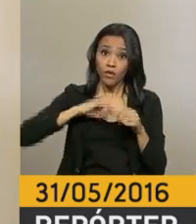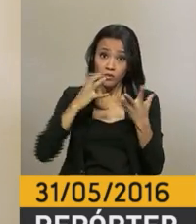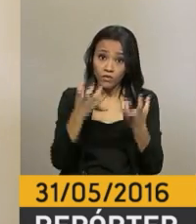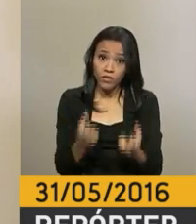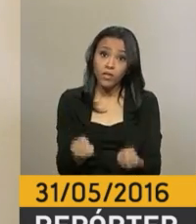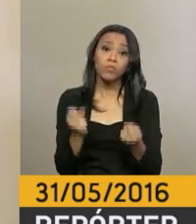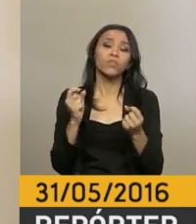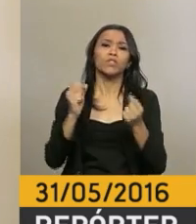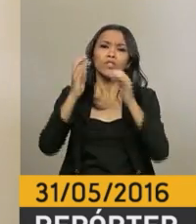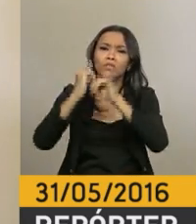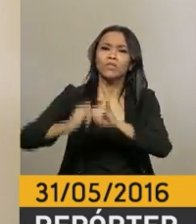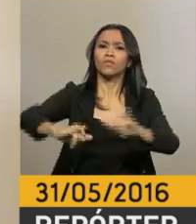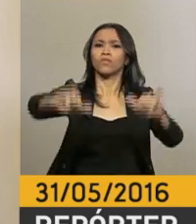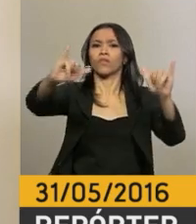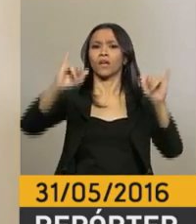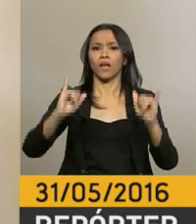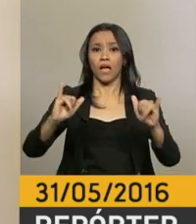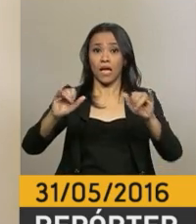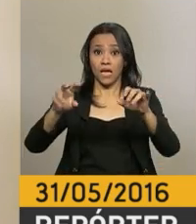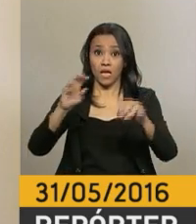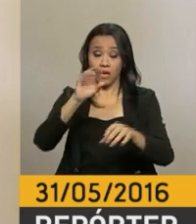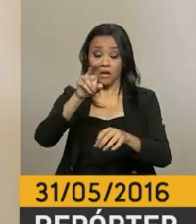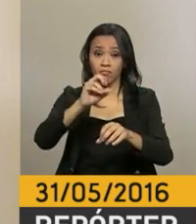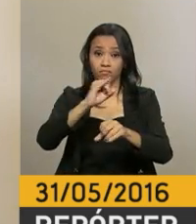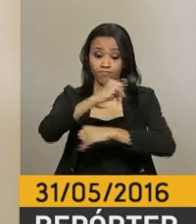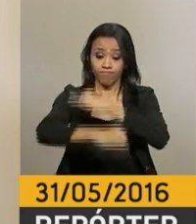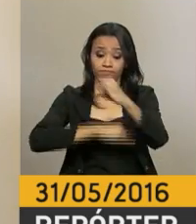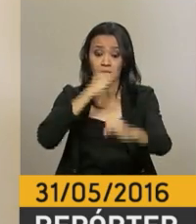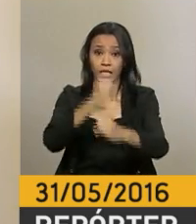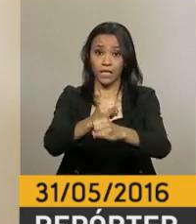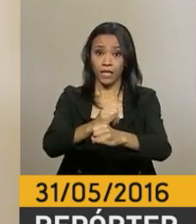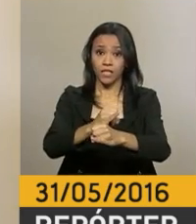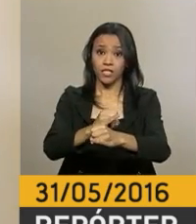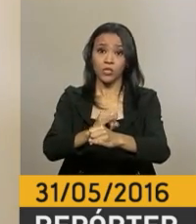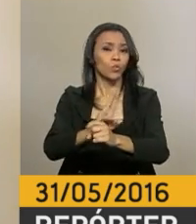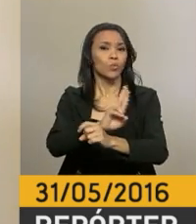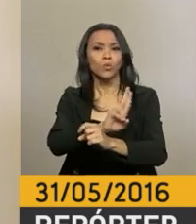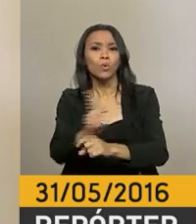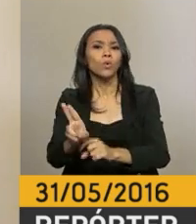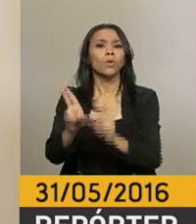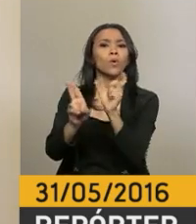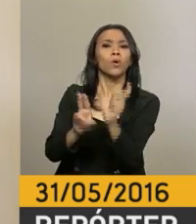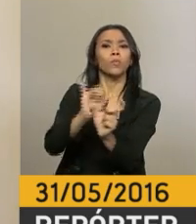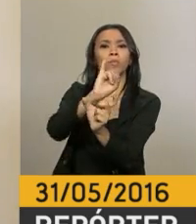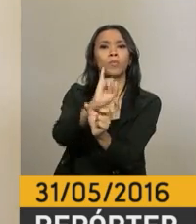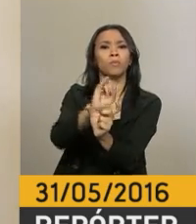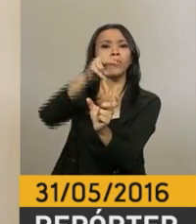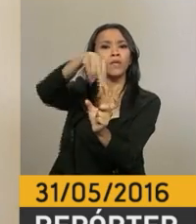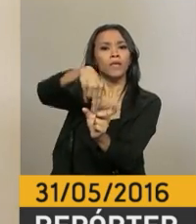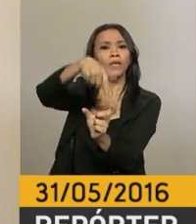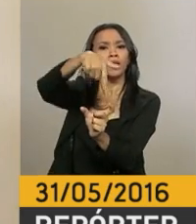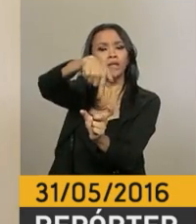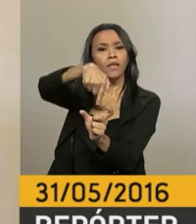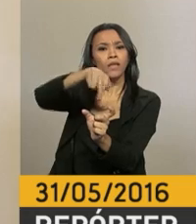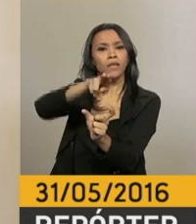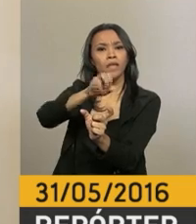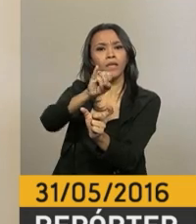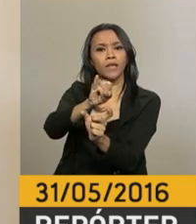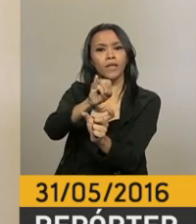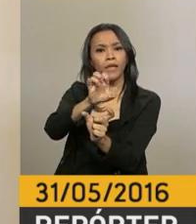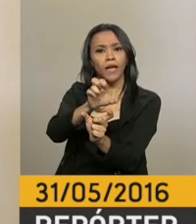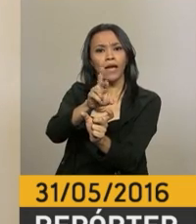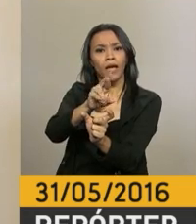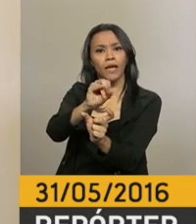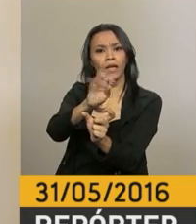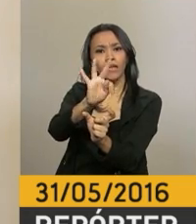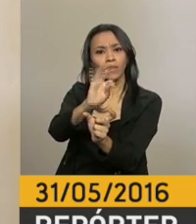o inquérito eletrônico, totalmente eletrônico, de, primeiramente com as delegacias da mulher e com esse grupo de